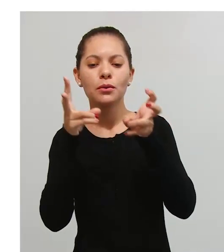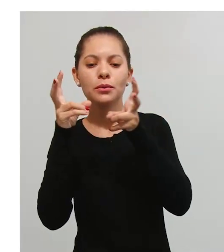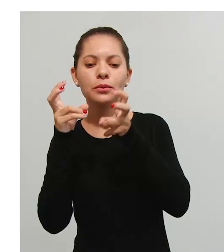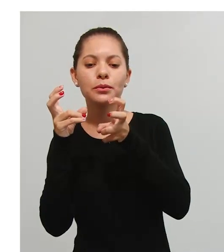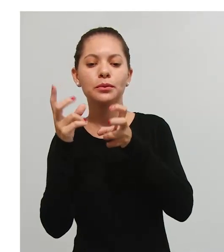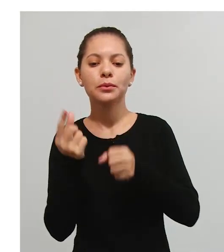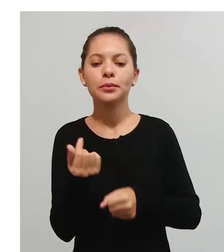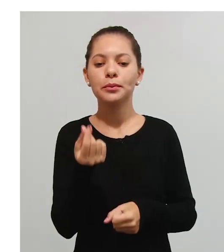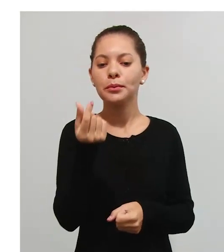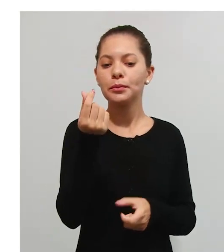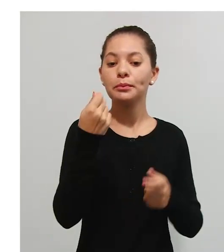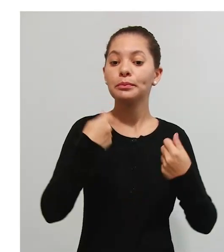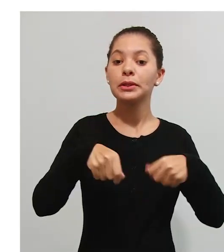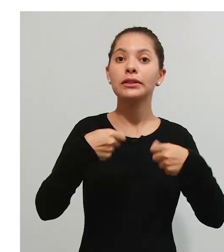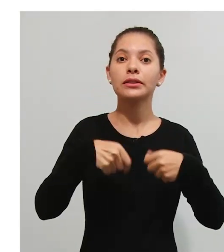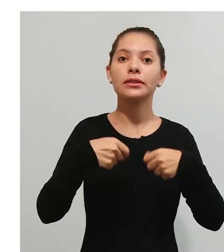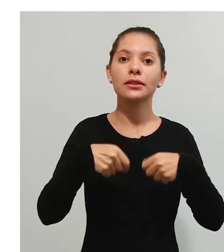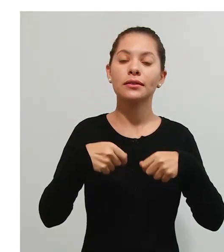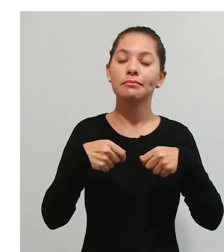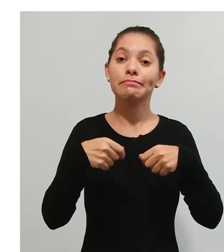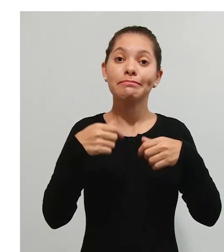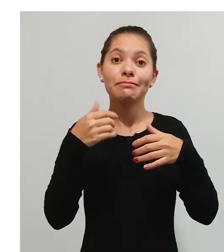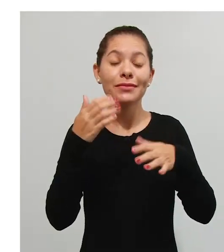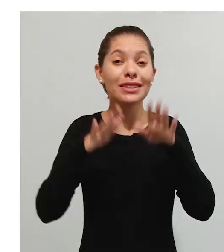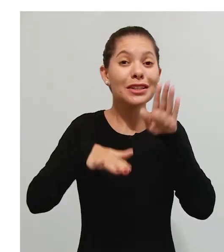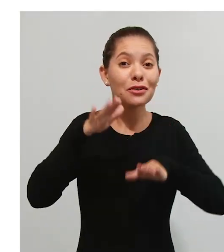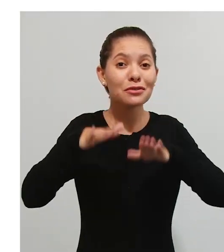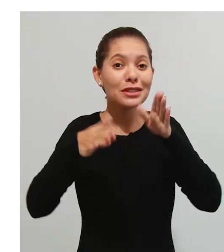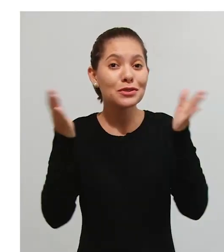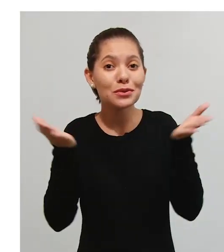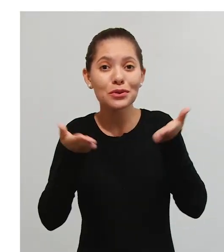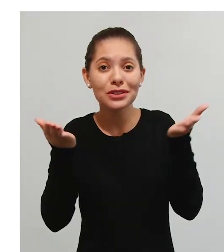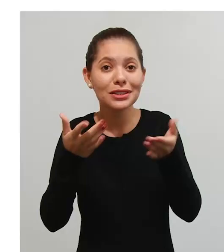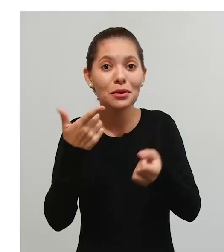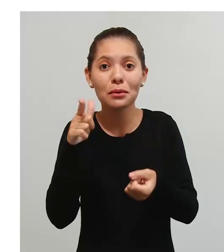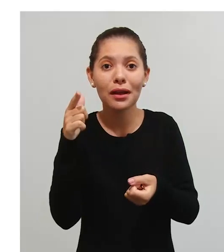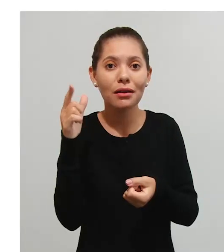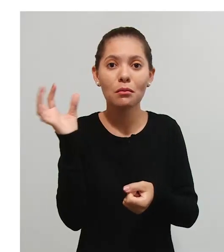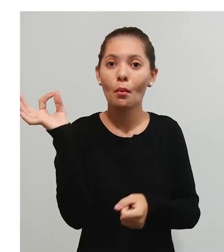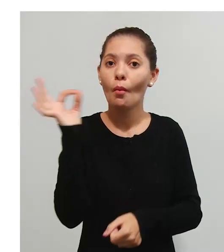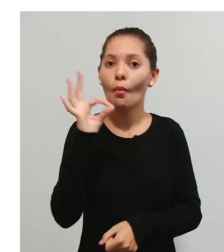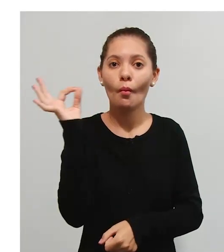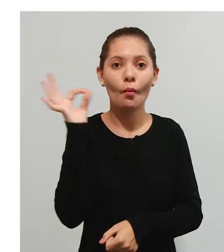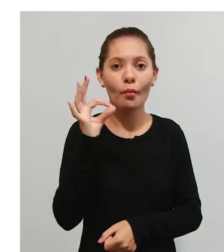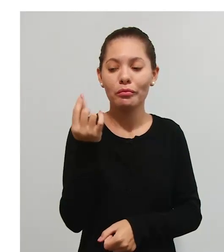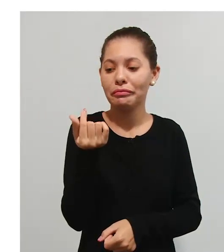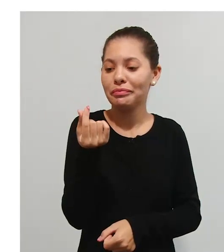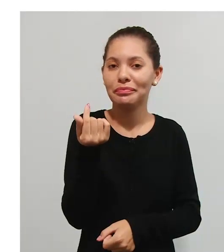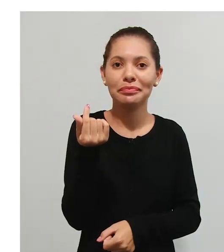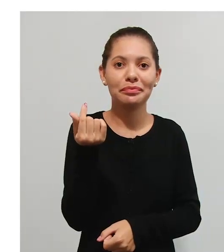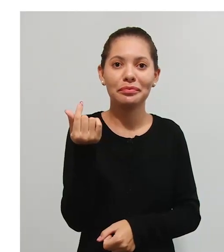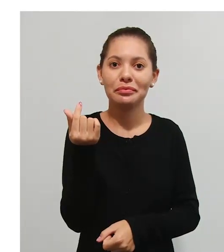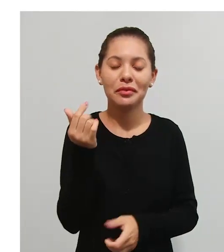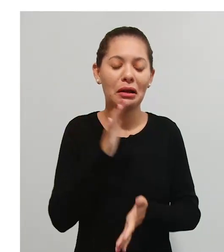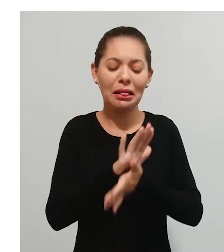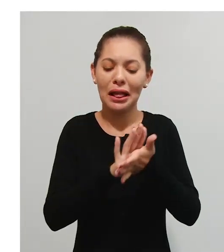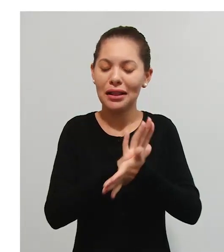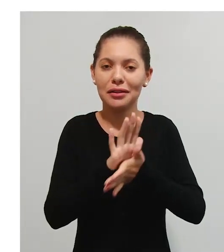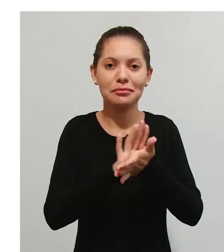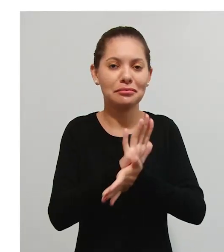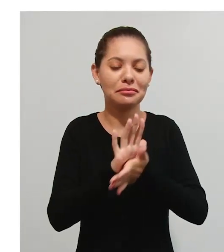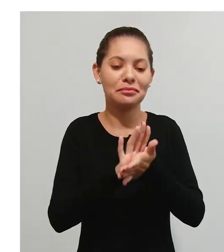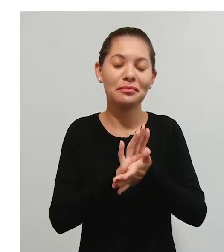captar recursos necessários. Então, talvez hoje na sua conta bancária não tenha R$1 para essa ideia, mas você vai ver aí ao longo da